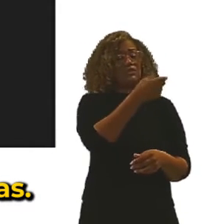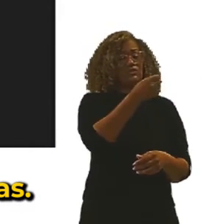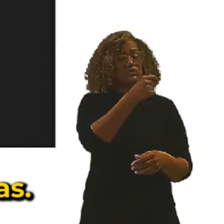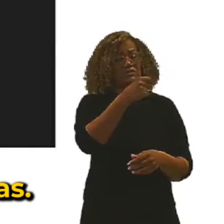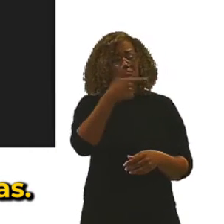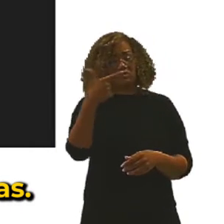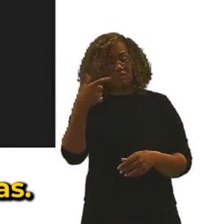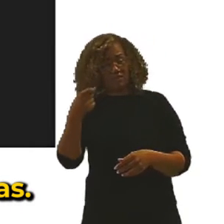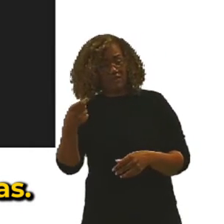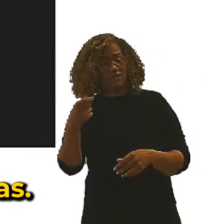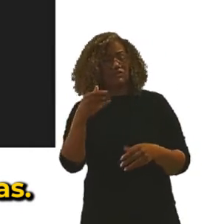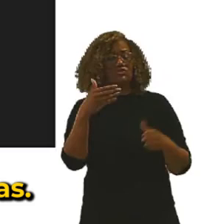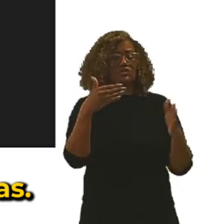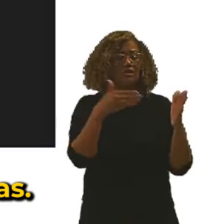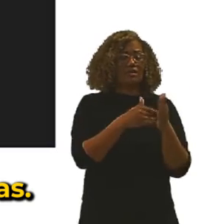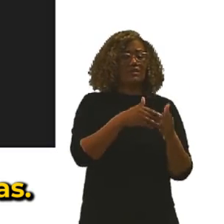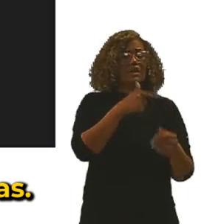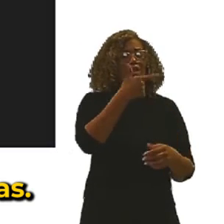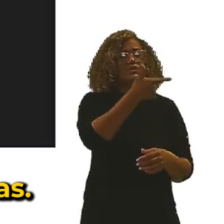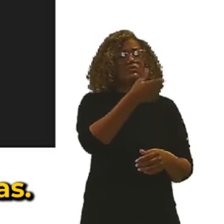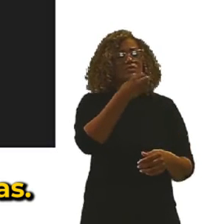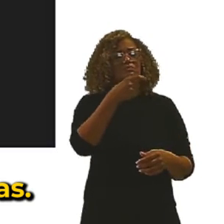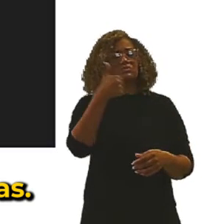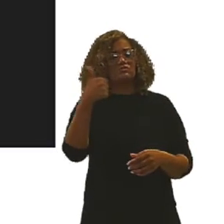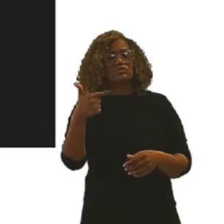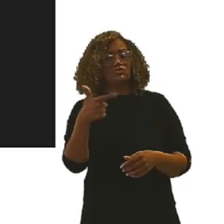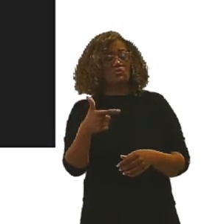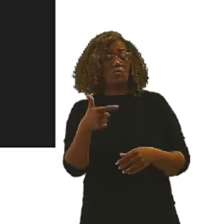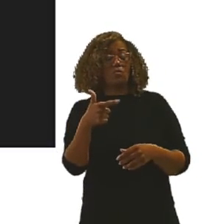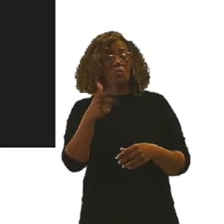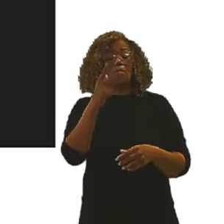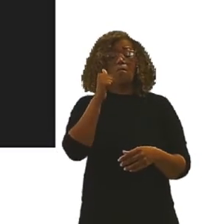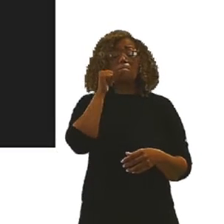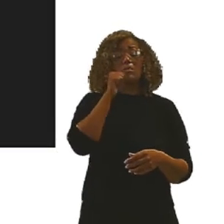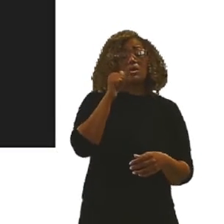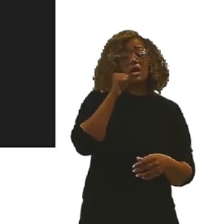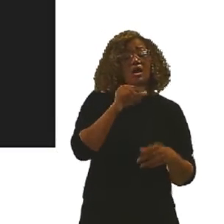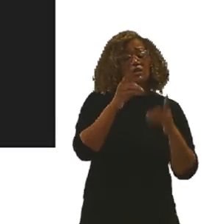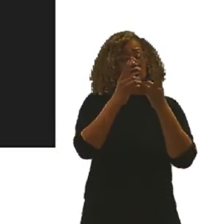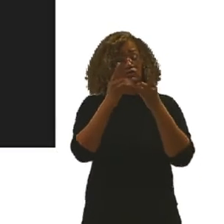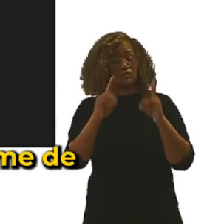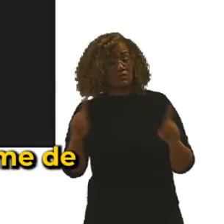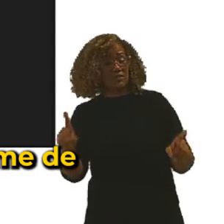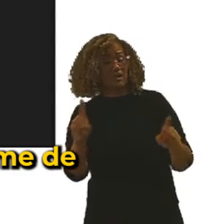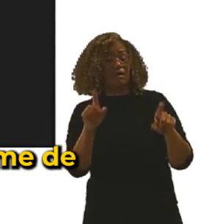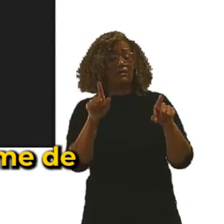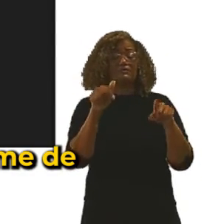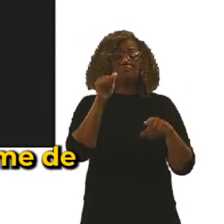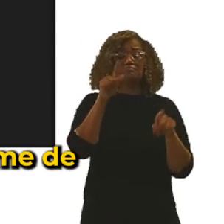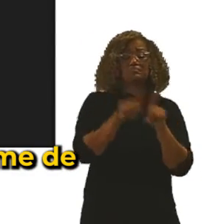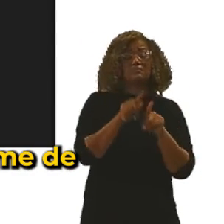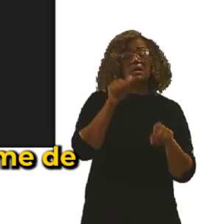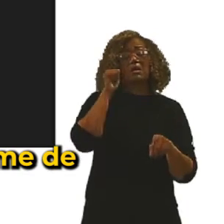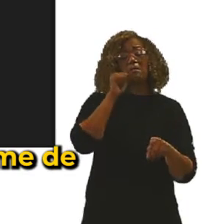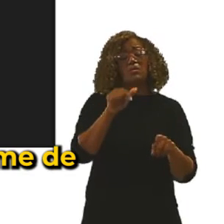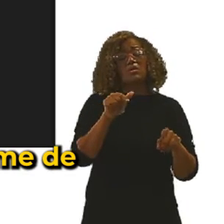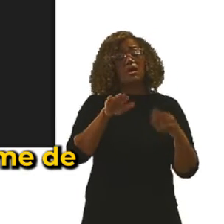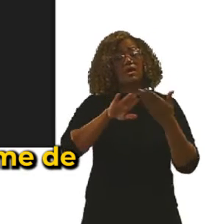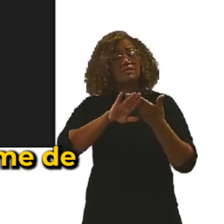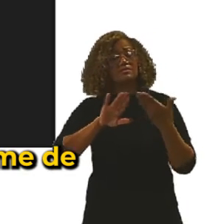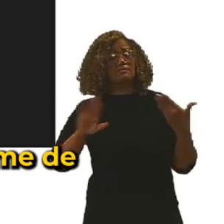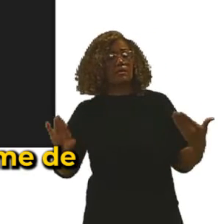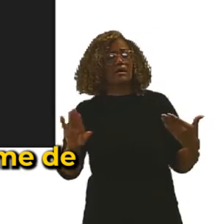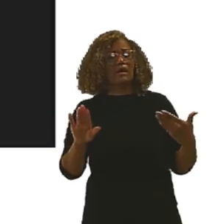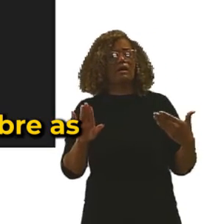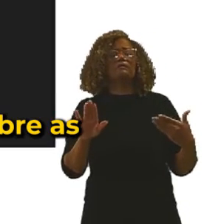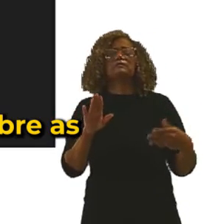contra mulheres separadas e divorciadas. O que isso quer nos dizer? nós estamos vendo, portanto, um